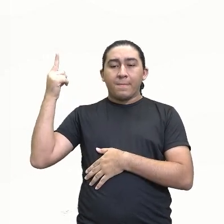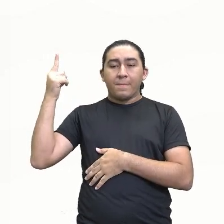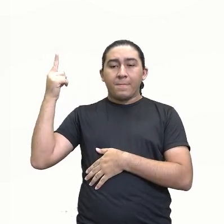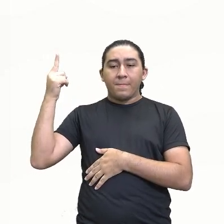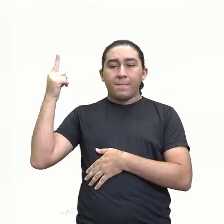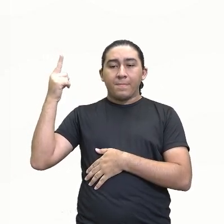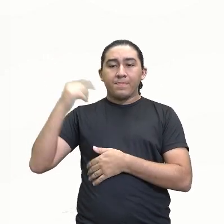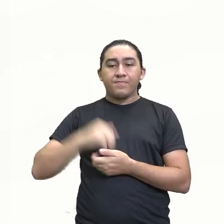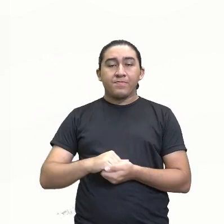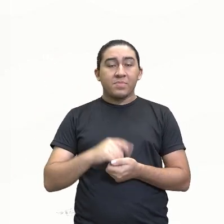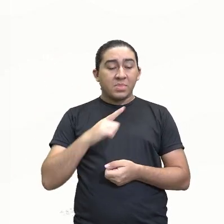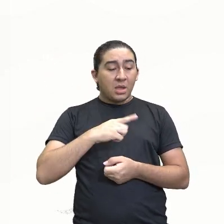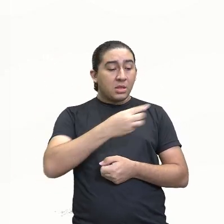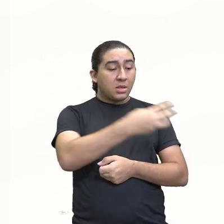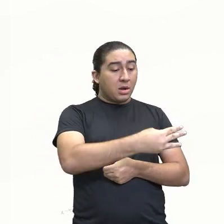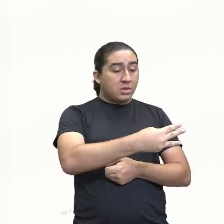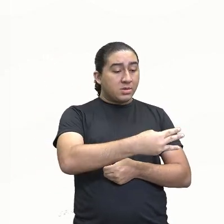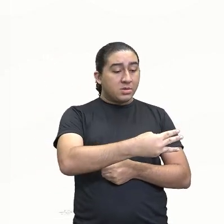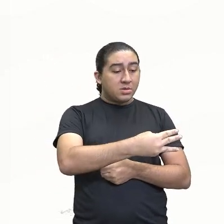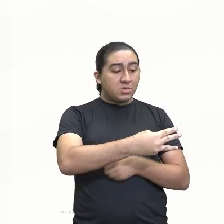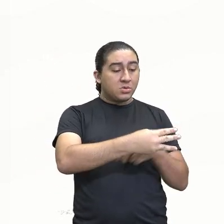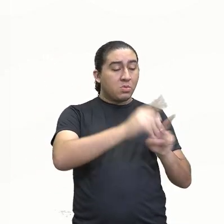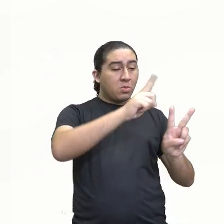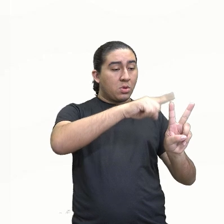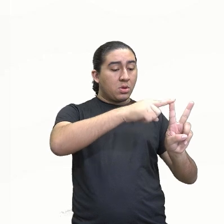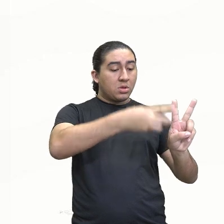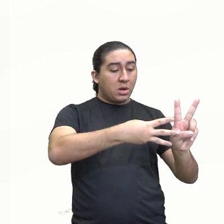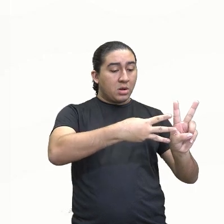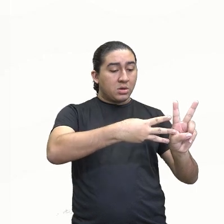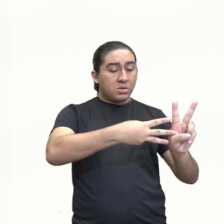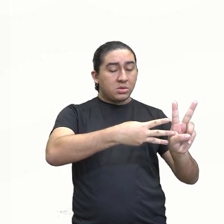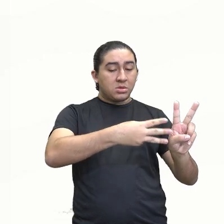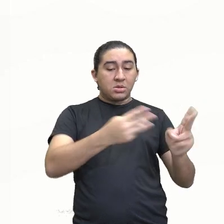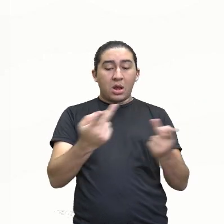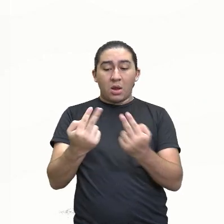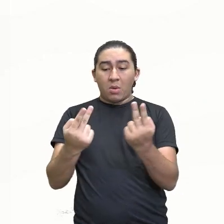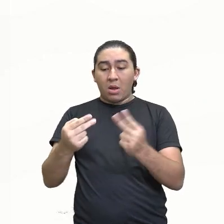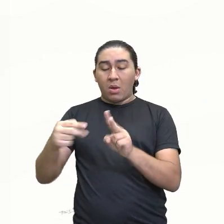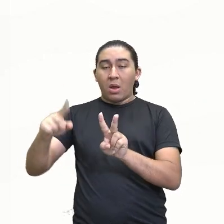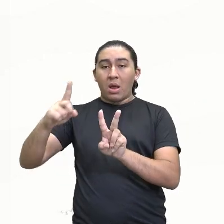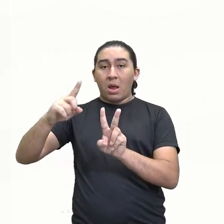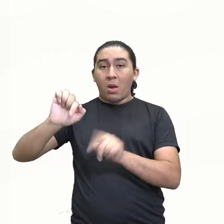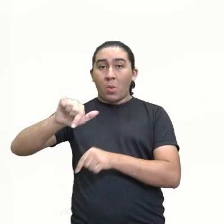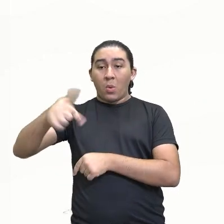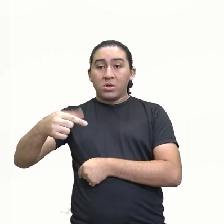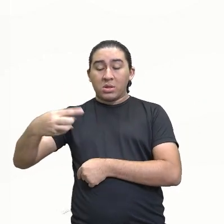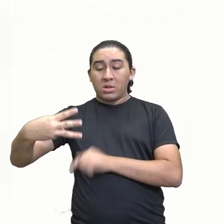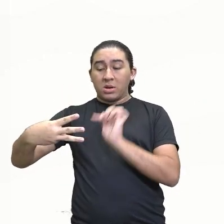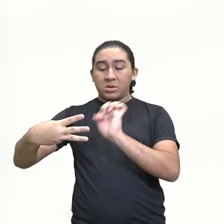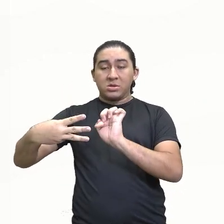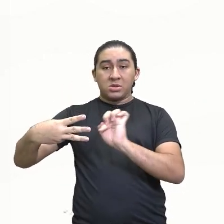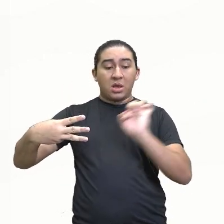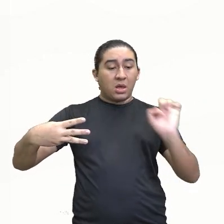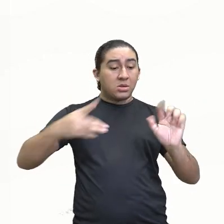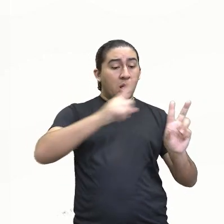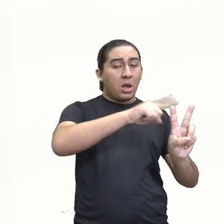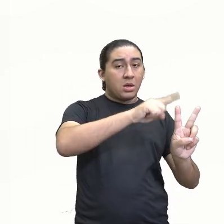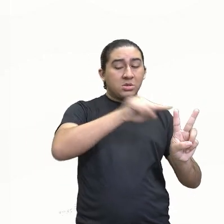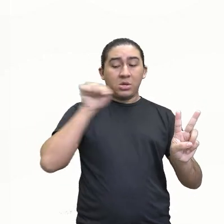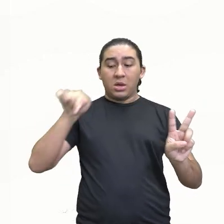tenho 3 e aqui eu tenho 3. O que aconteceu aqui, gente? Só que um tem a raiz e o outro